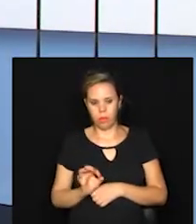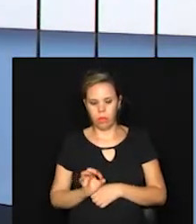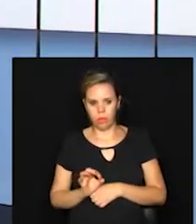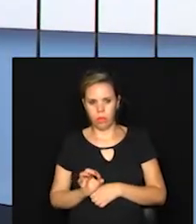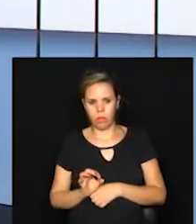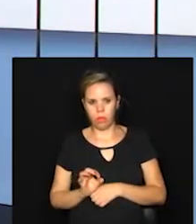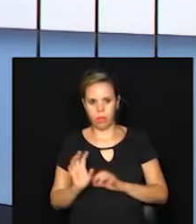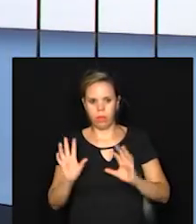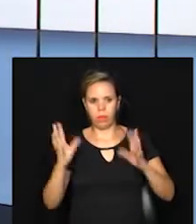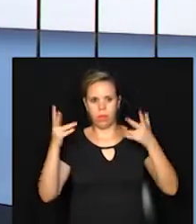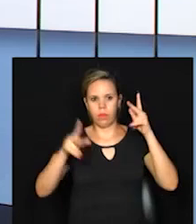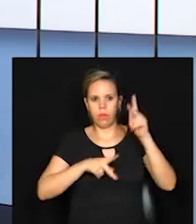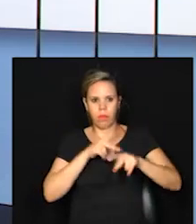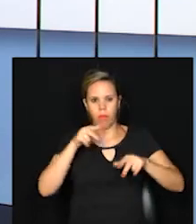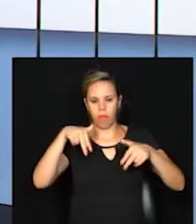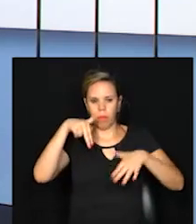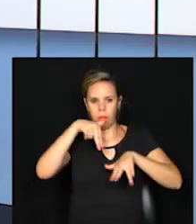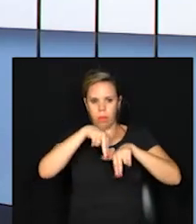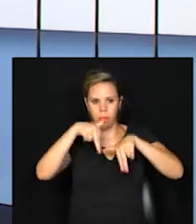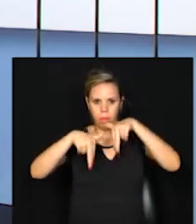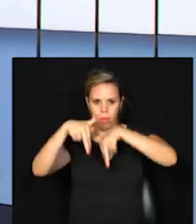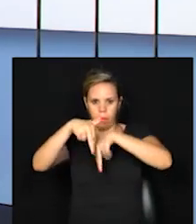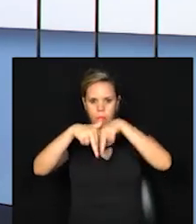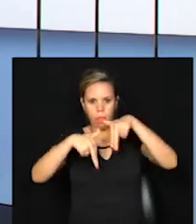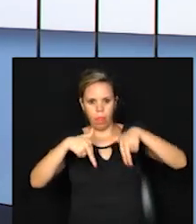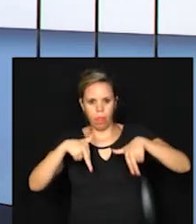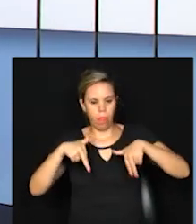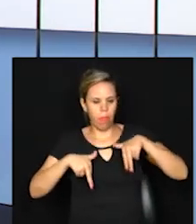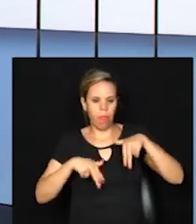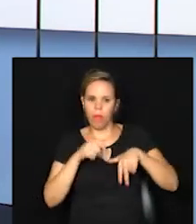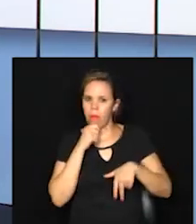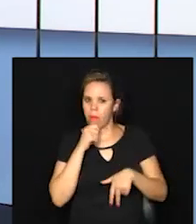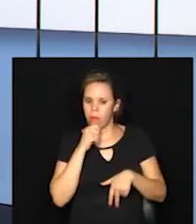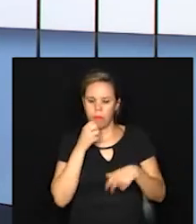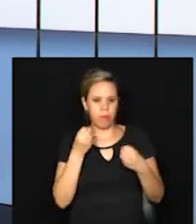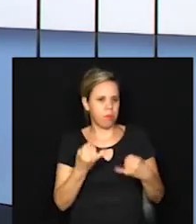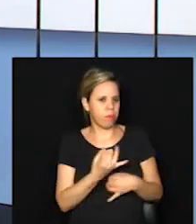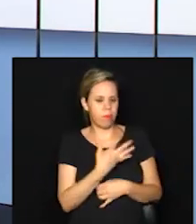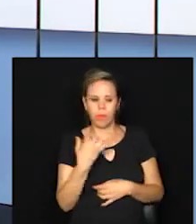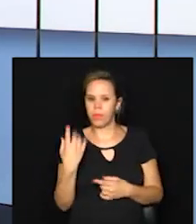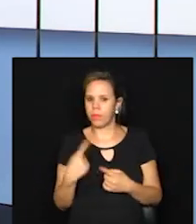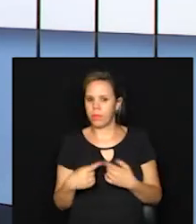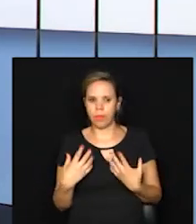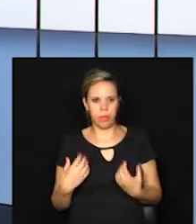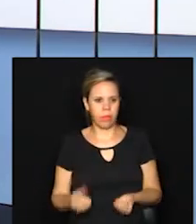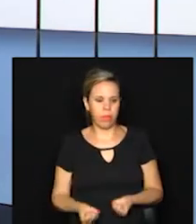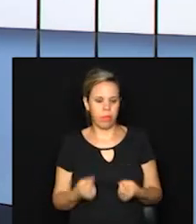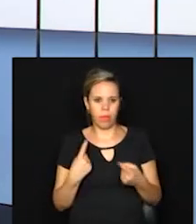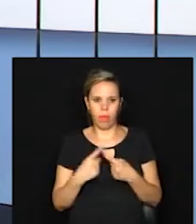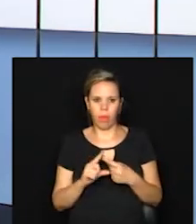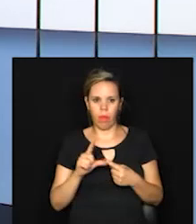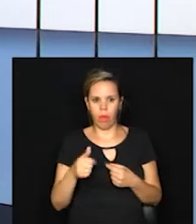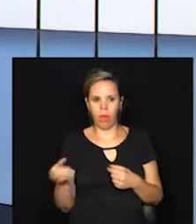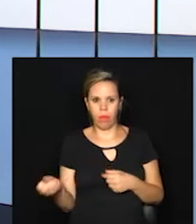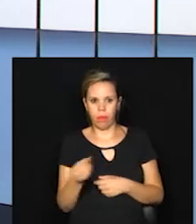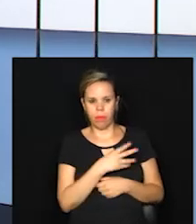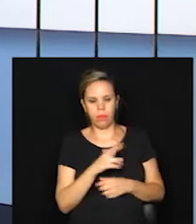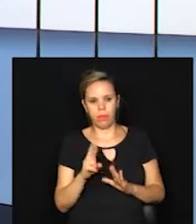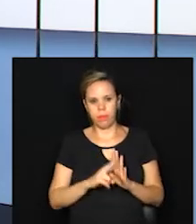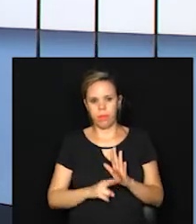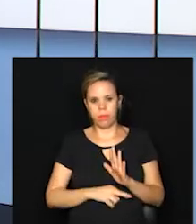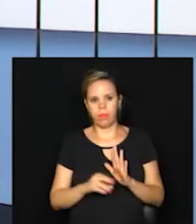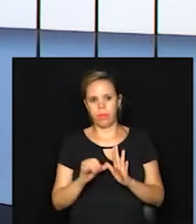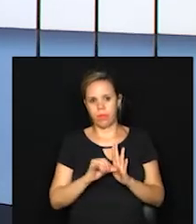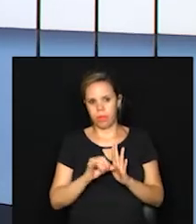Já os eventos com pessoas em pé ainda não foram contemplados. Por quê? Porque deve sair uma nova medida no Diário